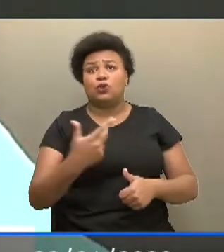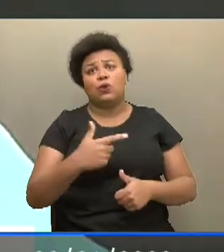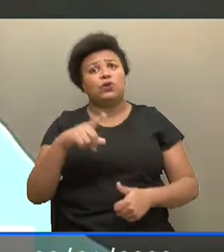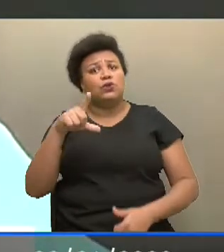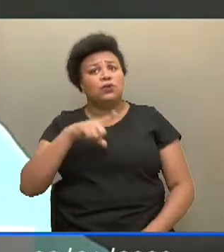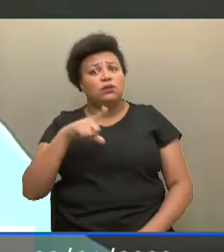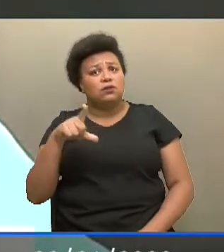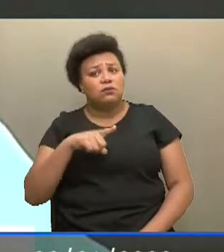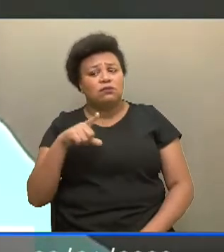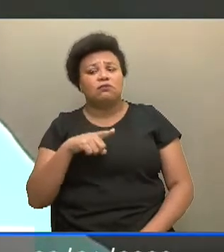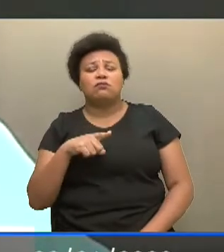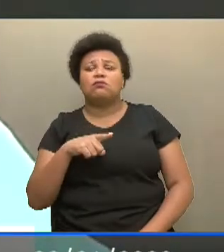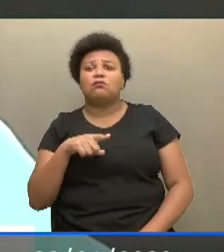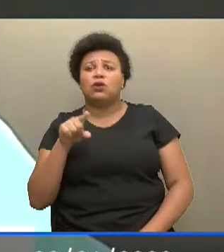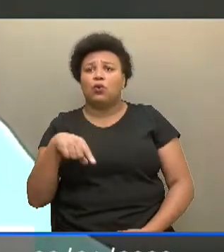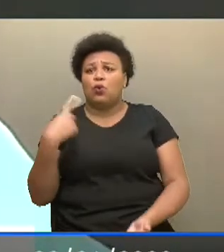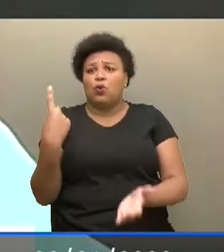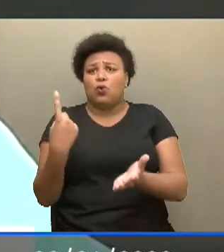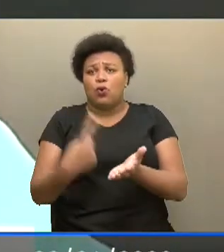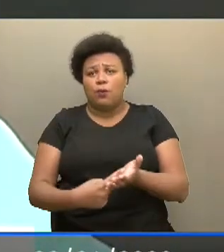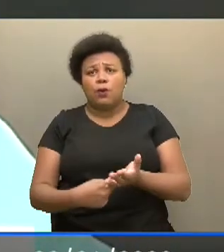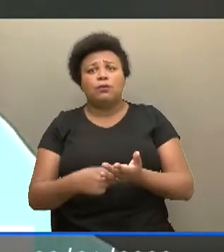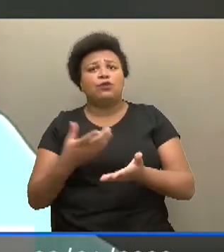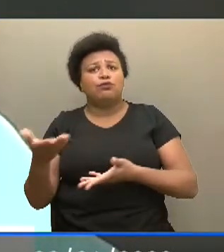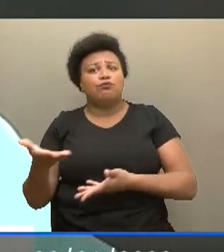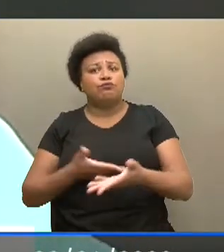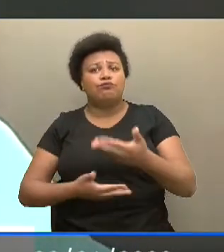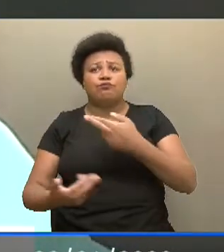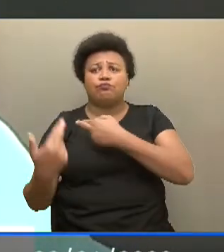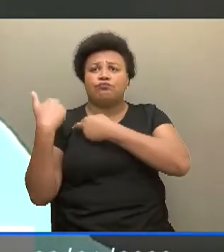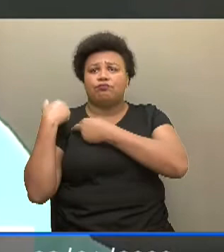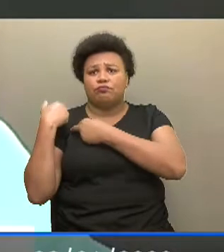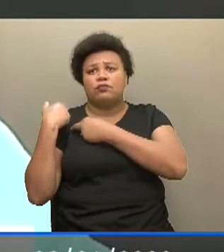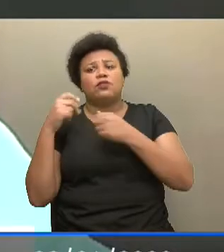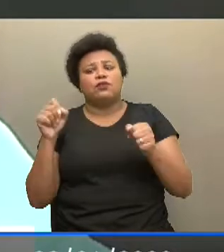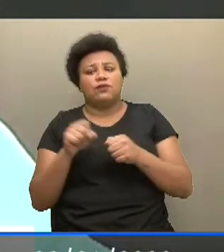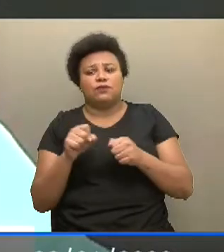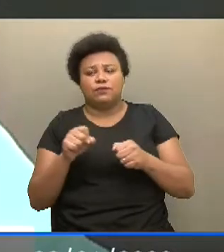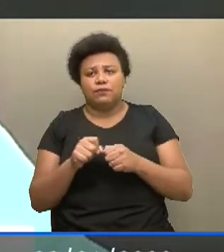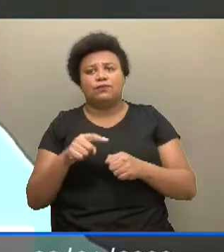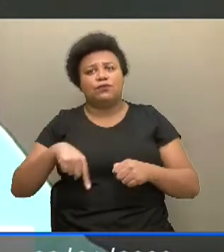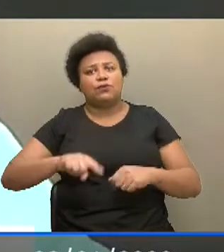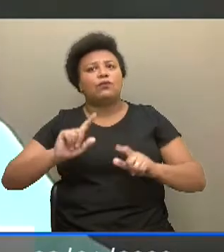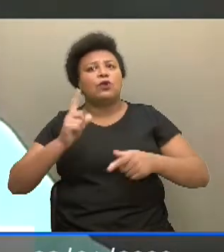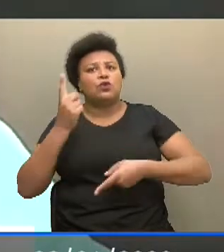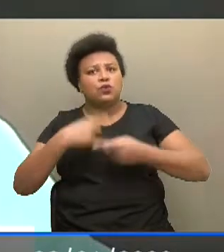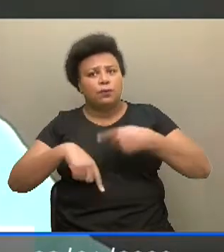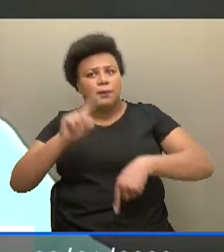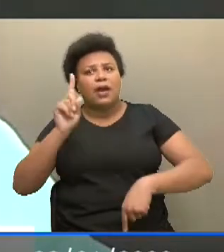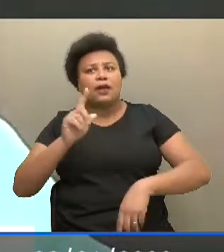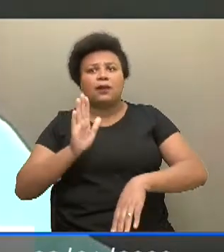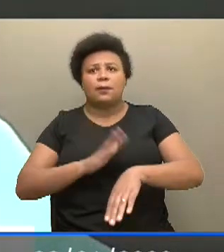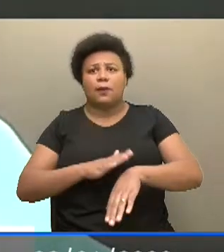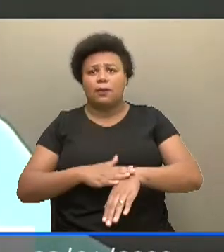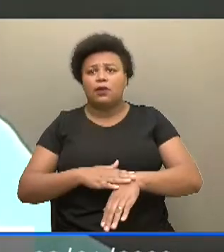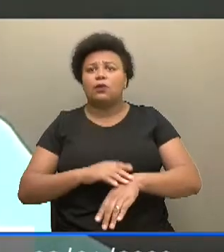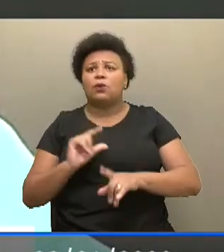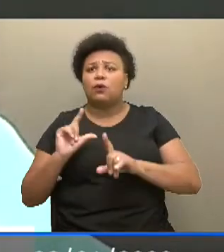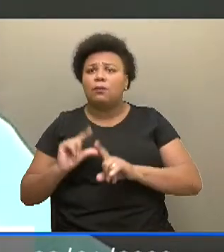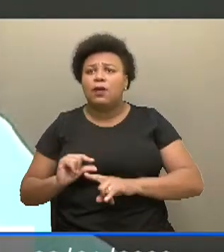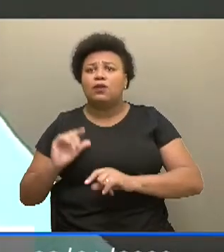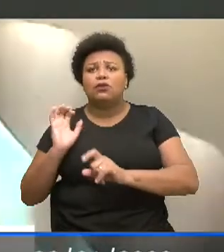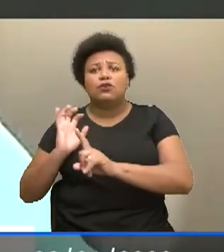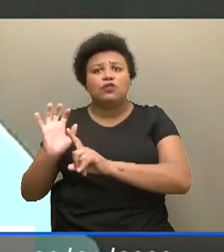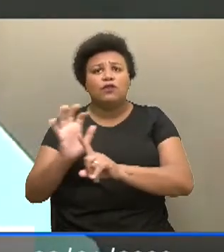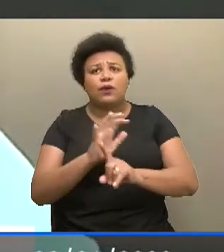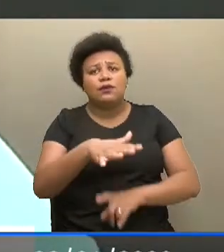aí esse compromisso recíproco, essa responsabilidade de fazer com que a gente supere esse momento com menos impactos possíveis